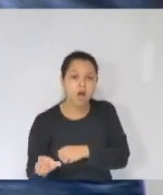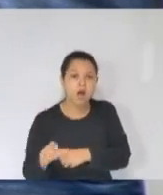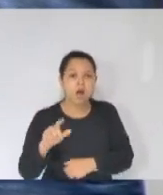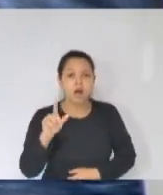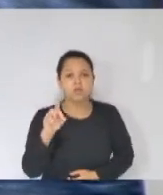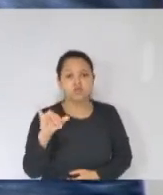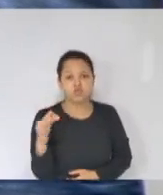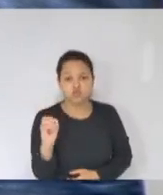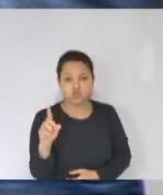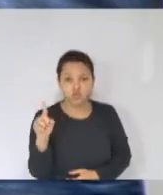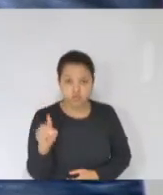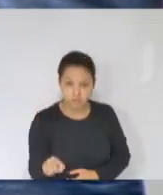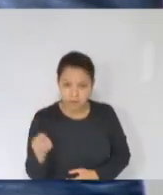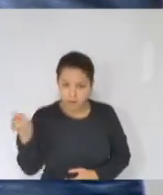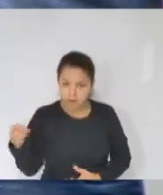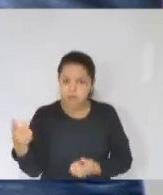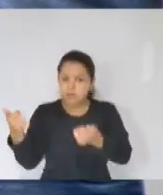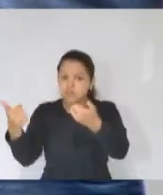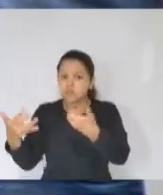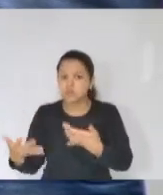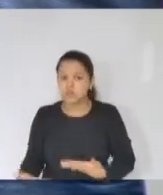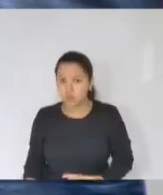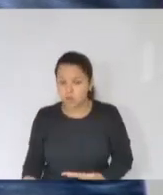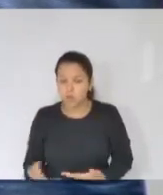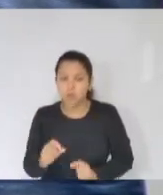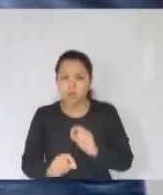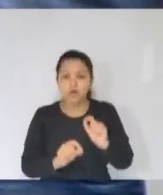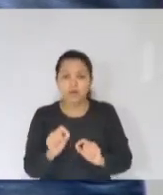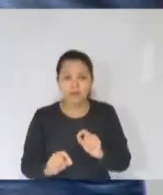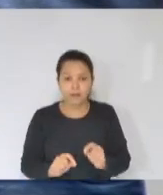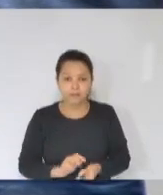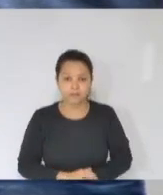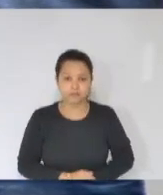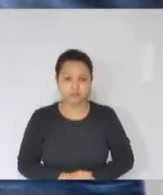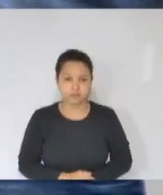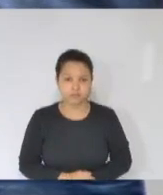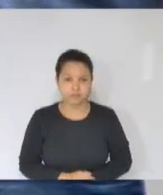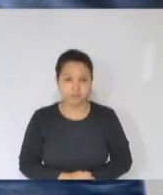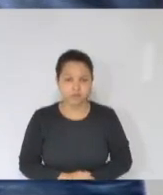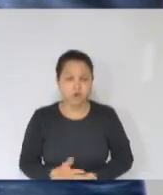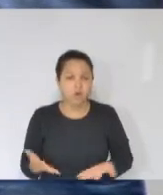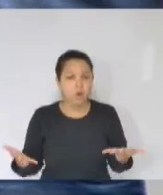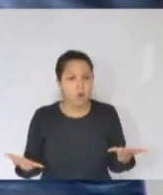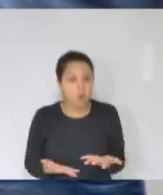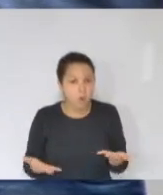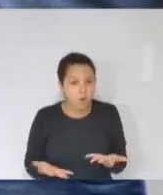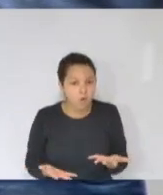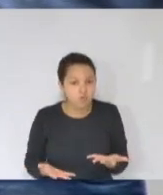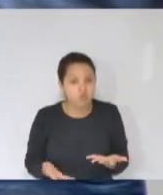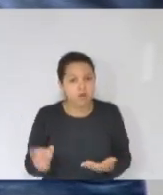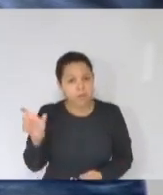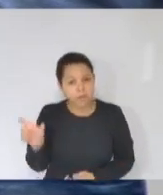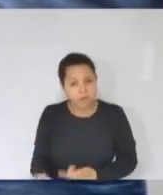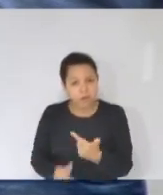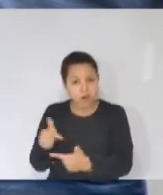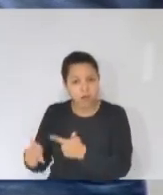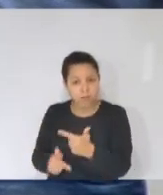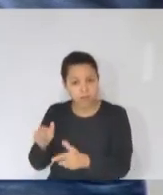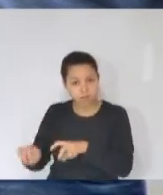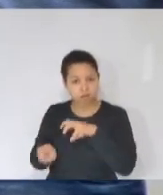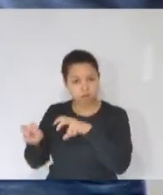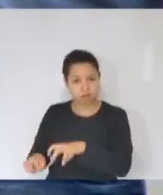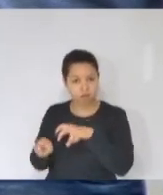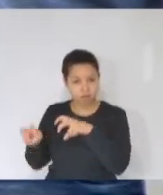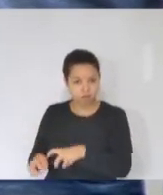Milton, que tu conhece muito bem. Ele disse: hoje o nosso agricultor está sendo lesado pela